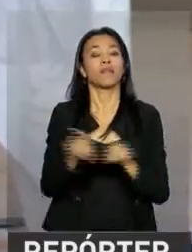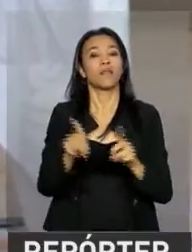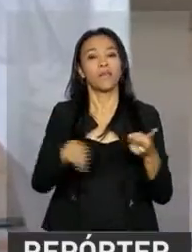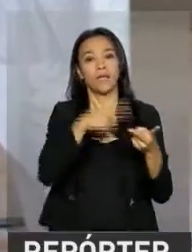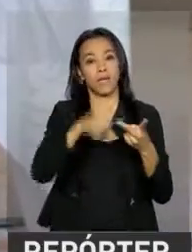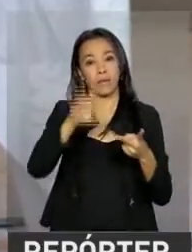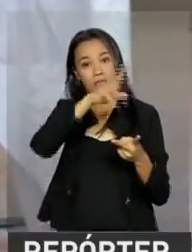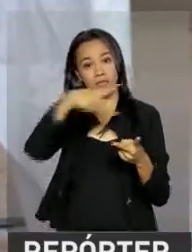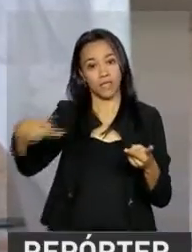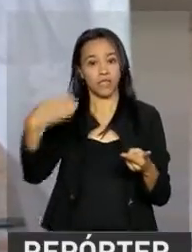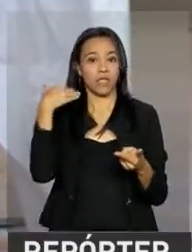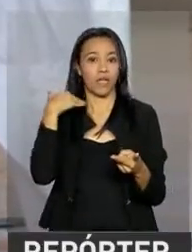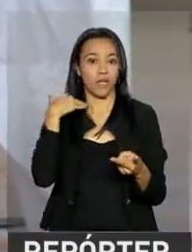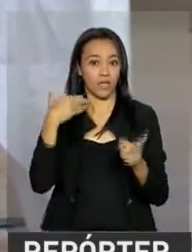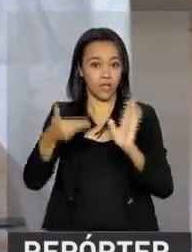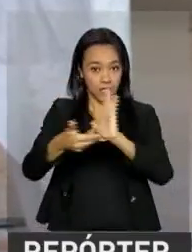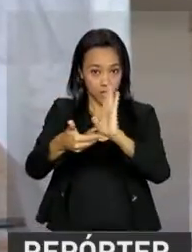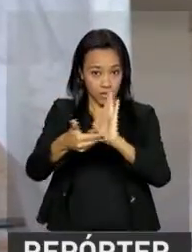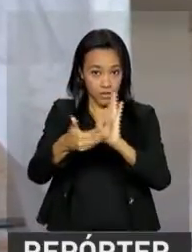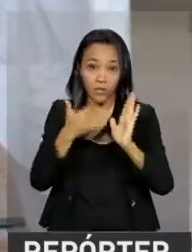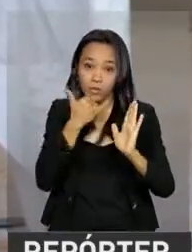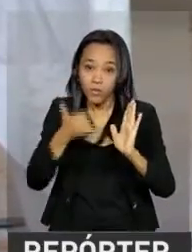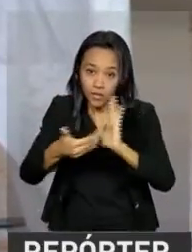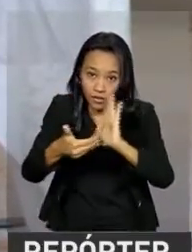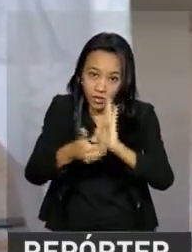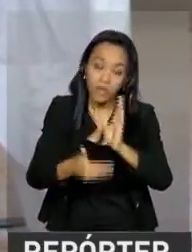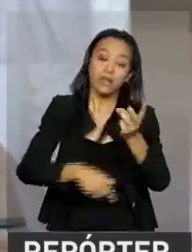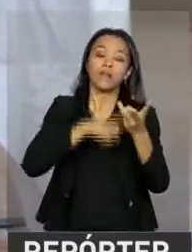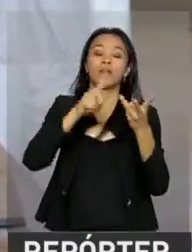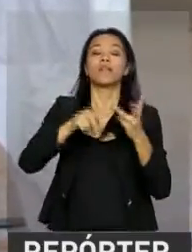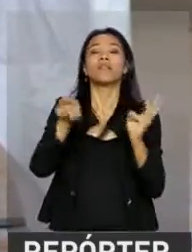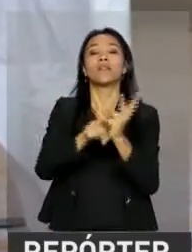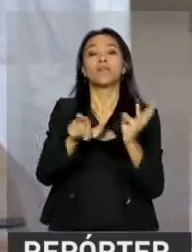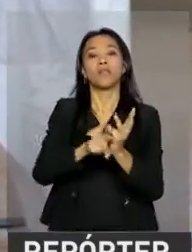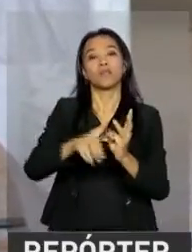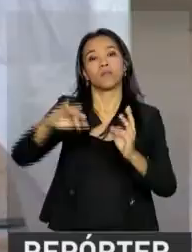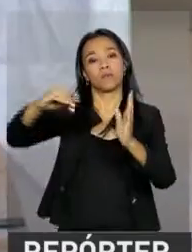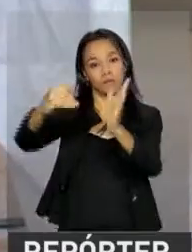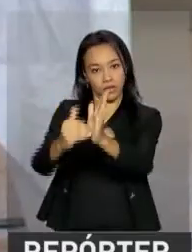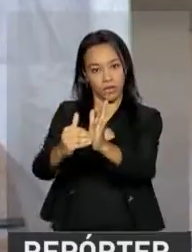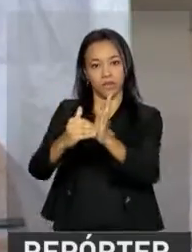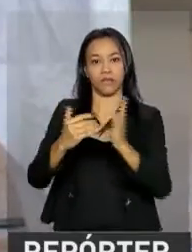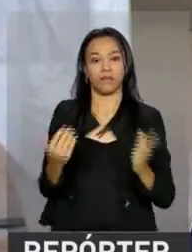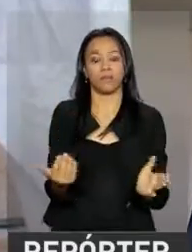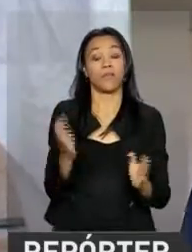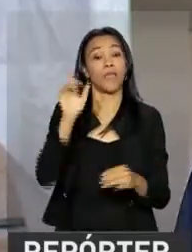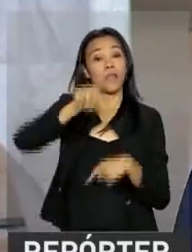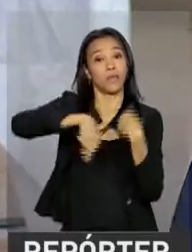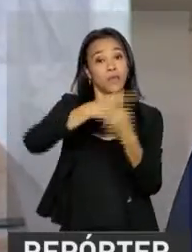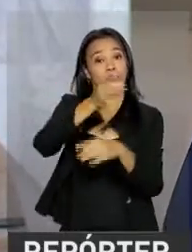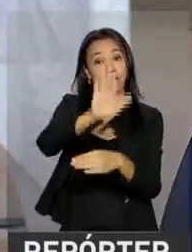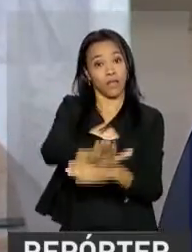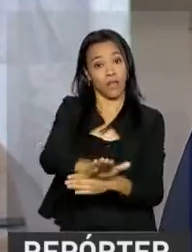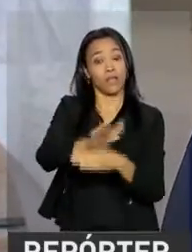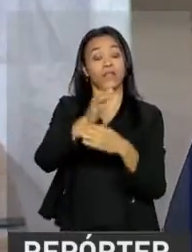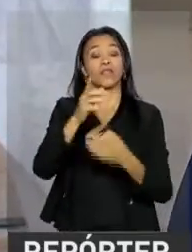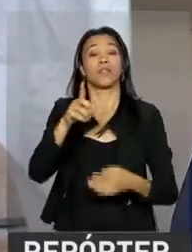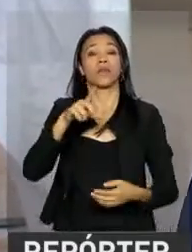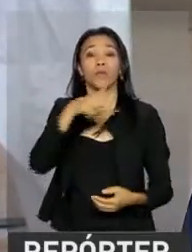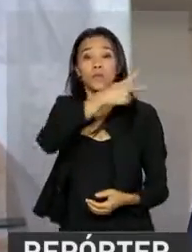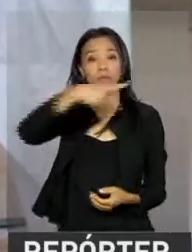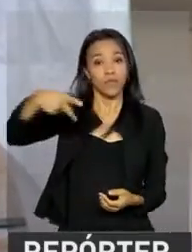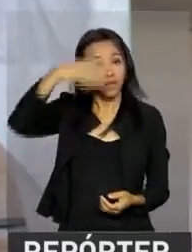dos Deputados, Rodrigo Maia, e do Senado Federal, Eunício Oliveira. À tarde, o presidente